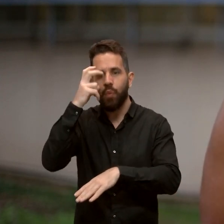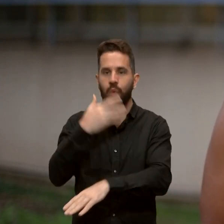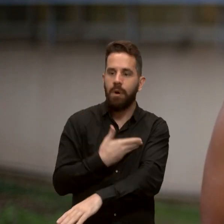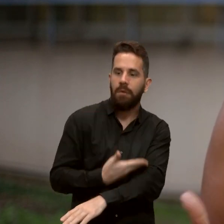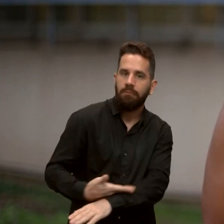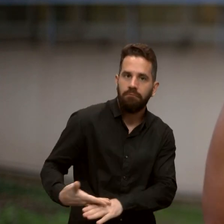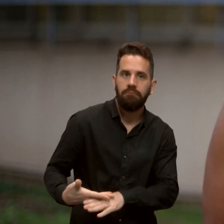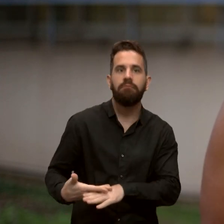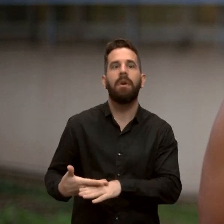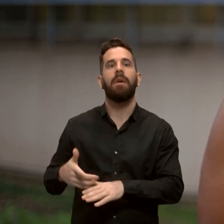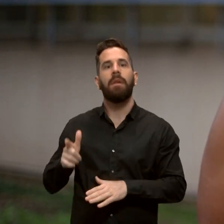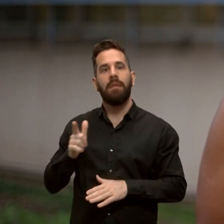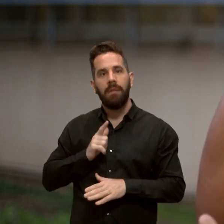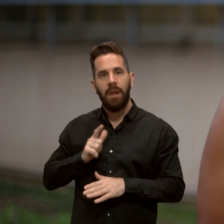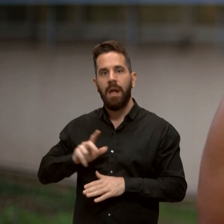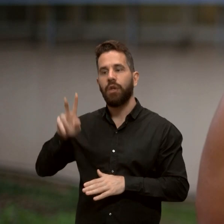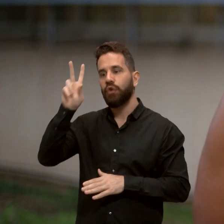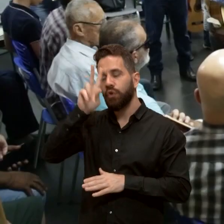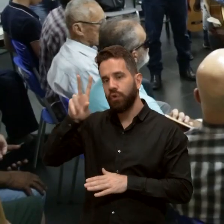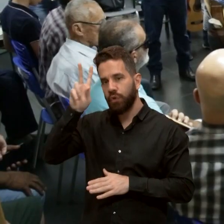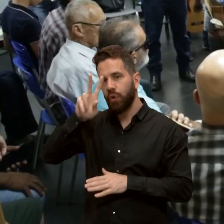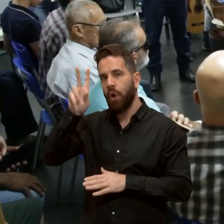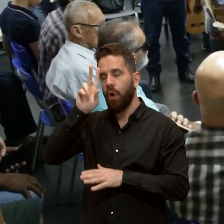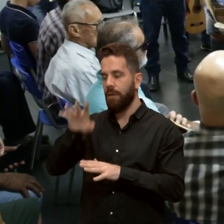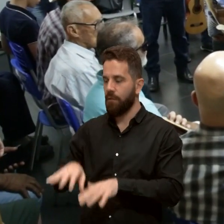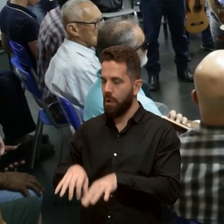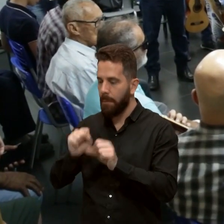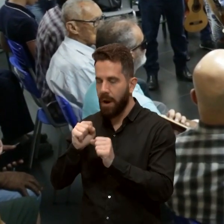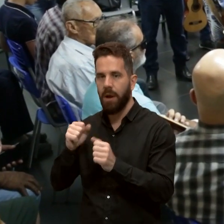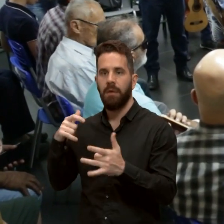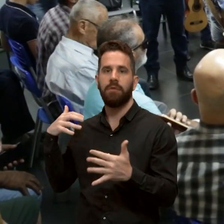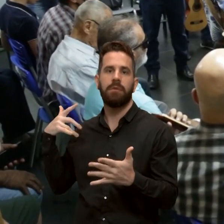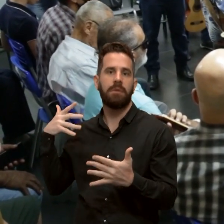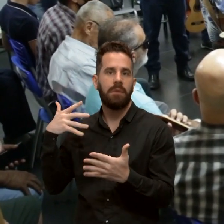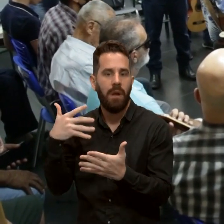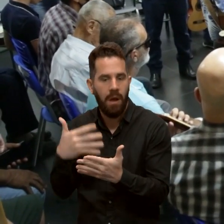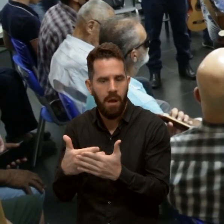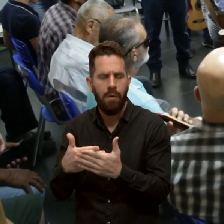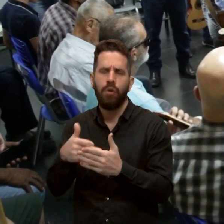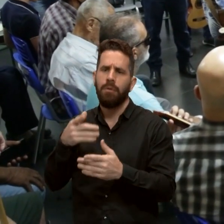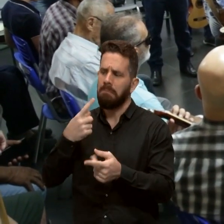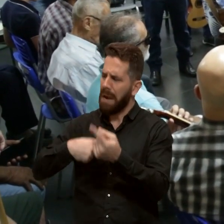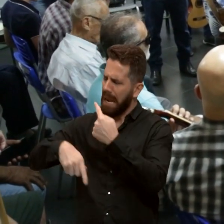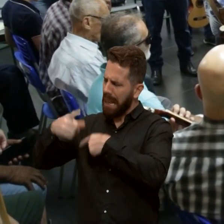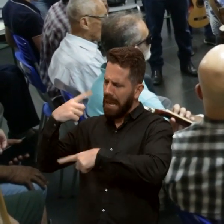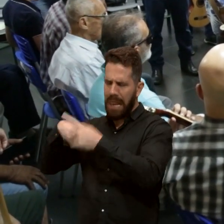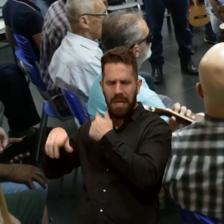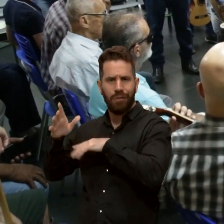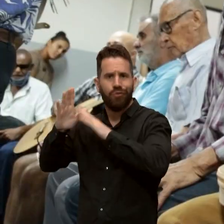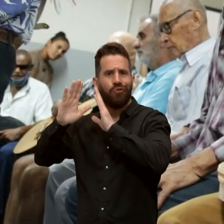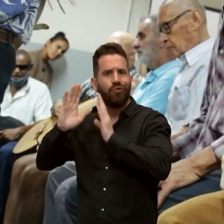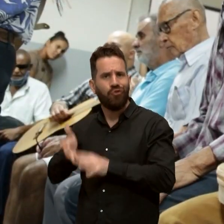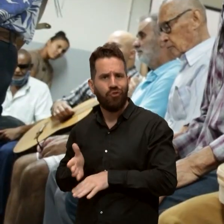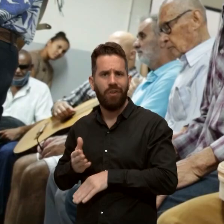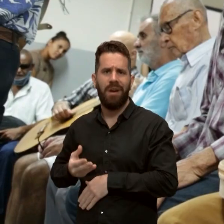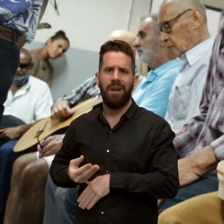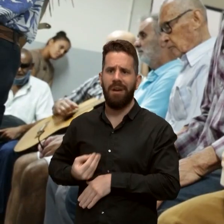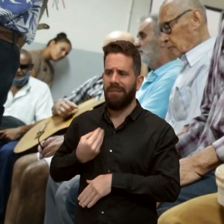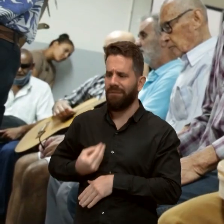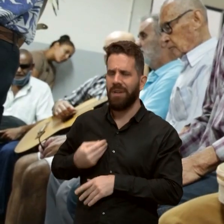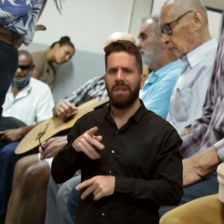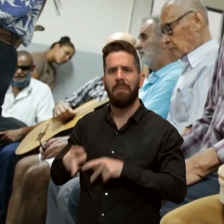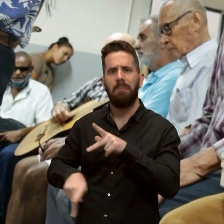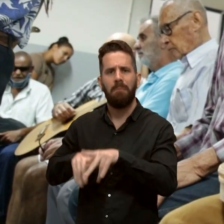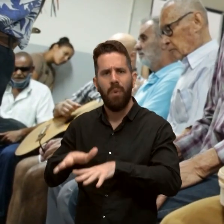história da formação cultural do povo brasileiro, traz saberes ancestrais e que quando a gente conhece, quando a gente